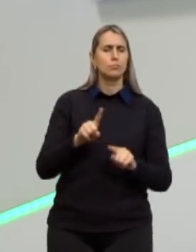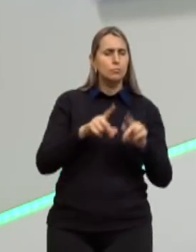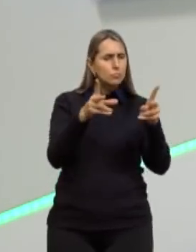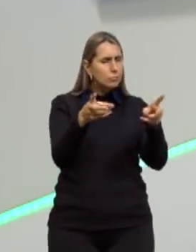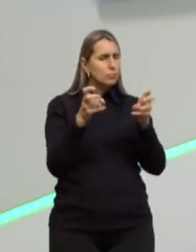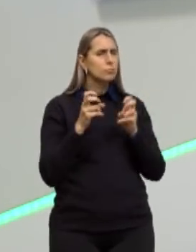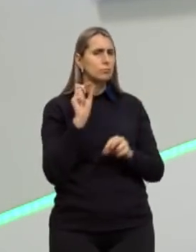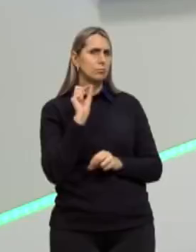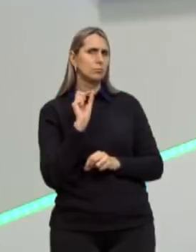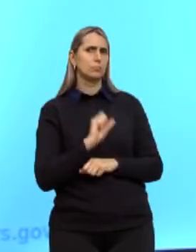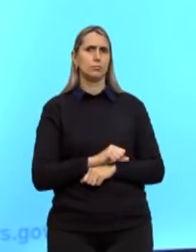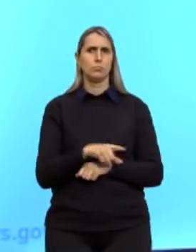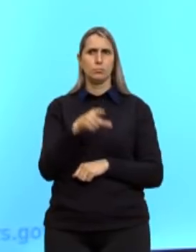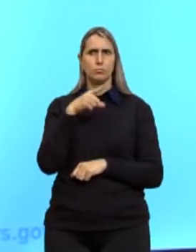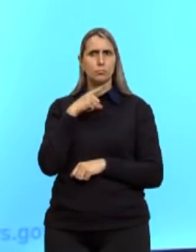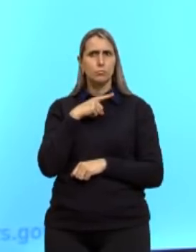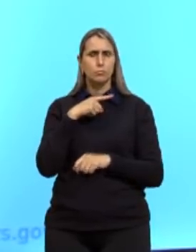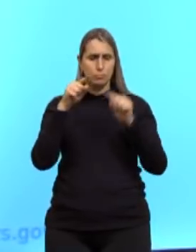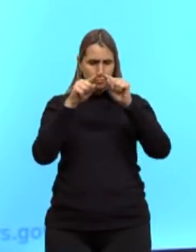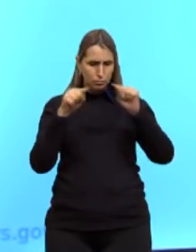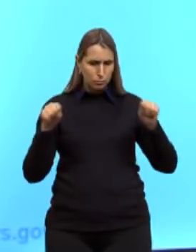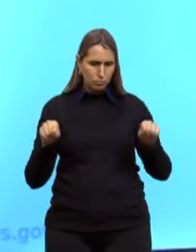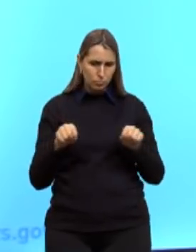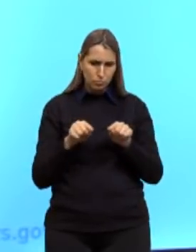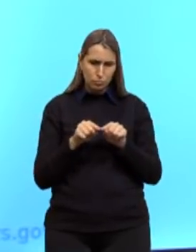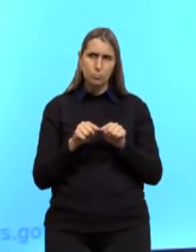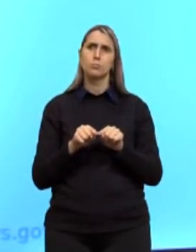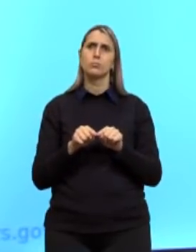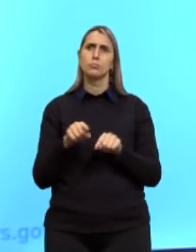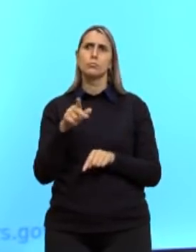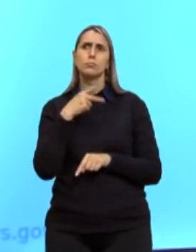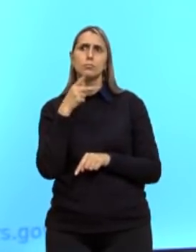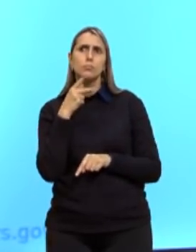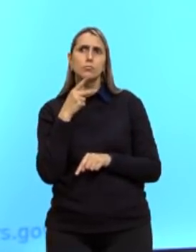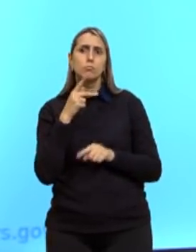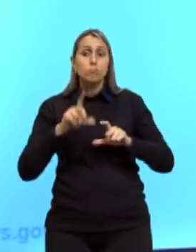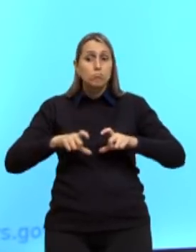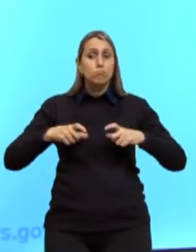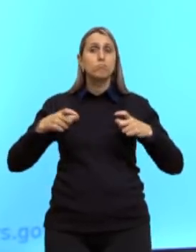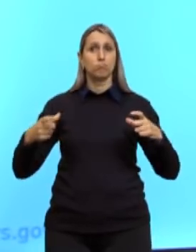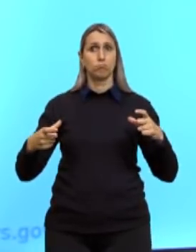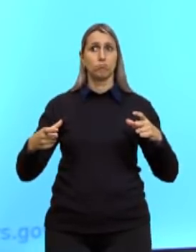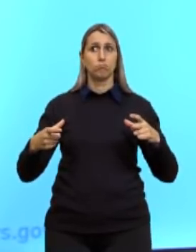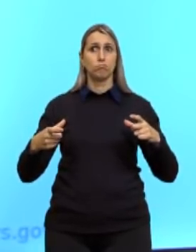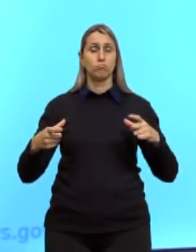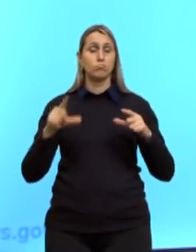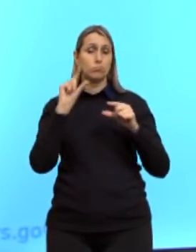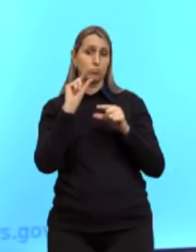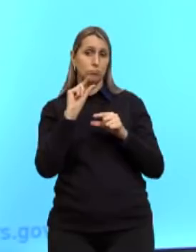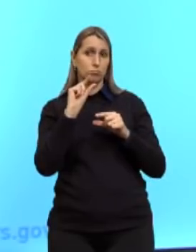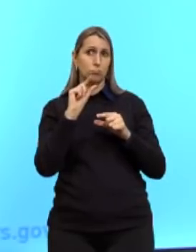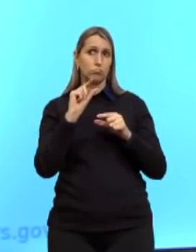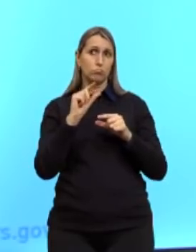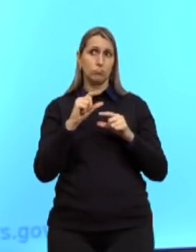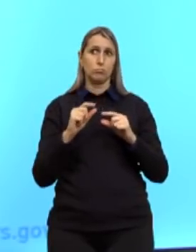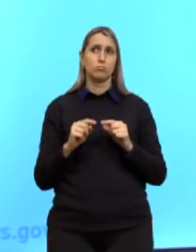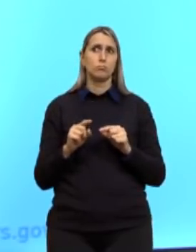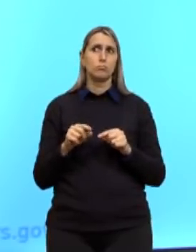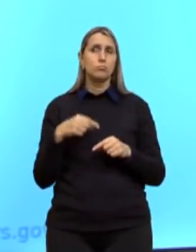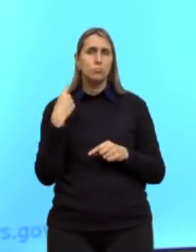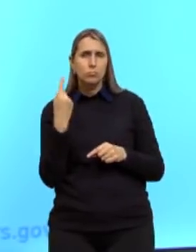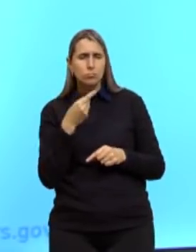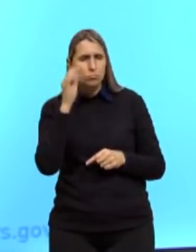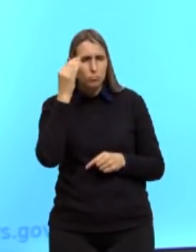percebam que eu tenho um triângulo né que eu vou falar que um triângulo grande e um triângulo pequeno tá só a